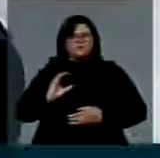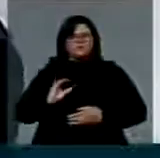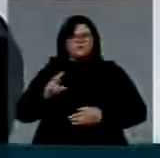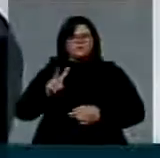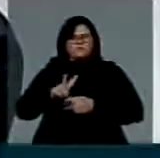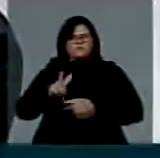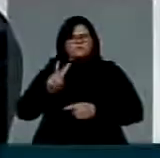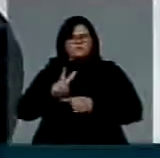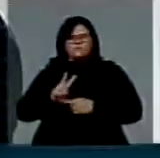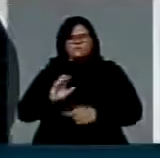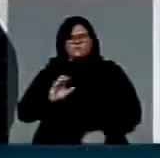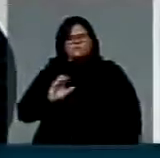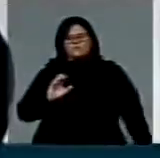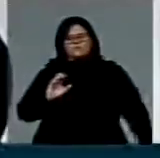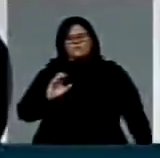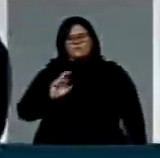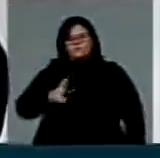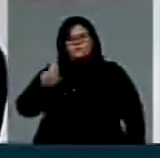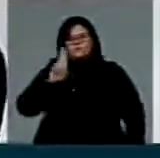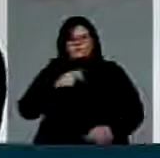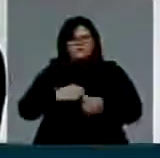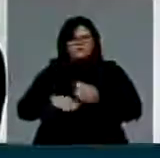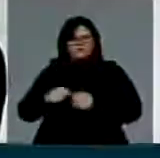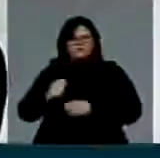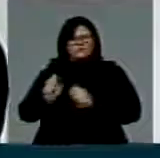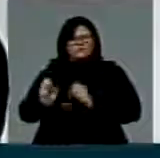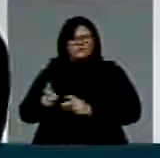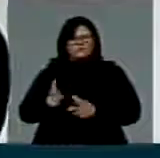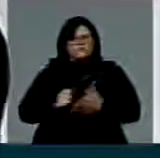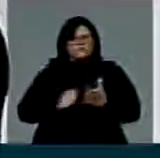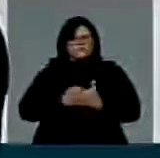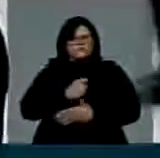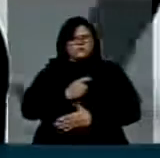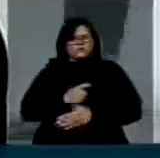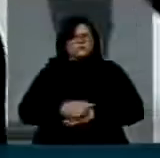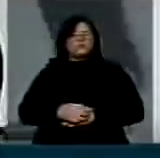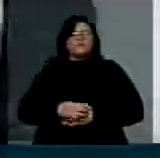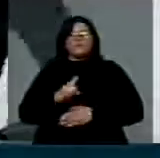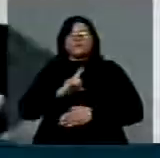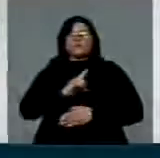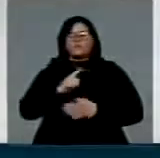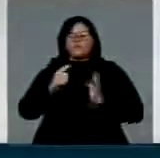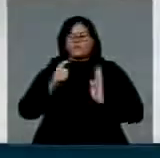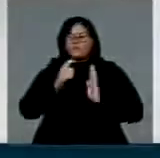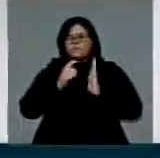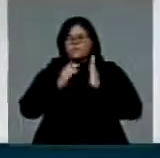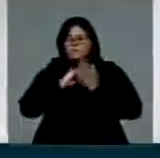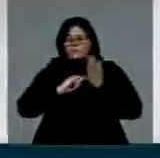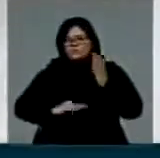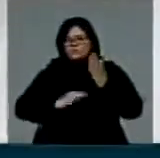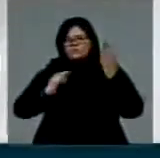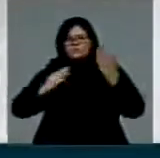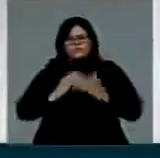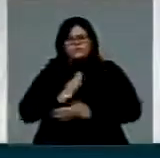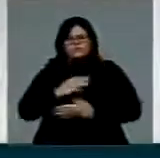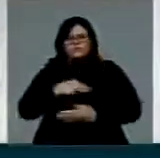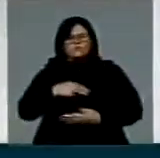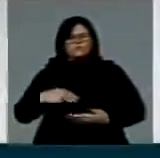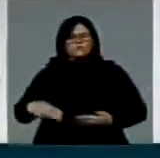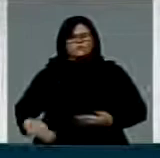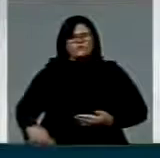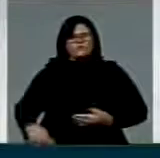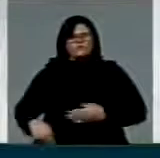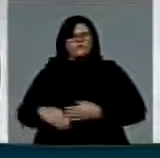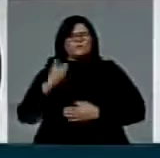do Consumidor tivemos um relatório aprovado de um projeto do ministro, atual ministro